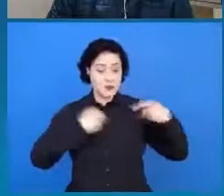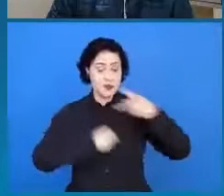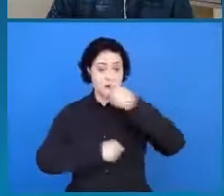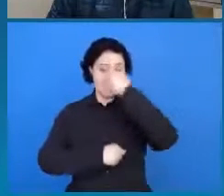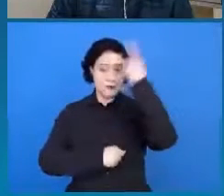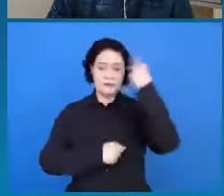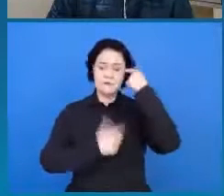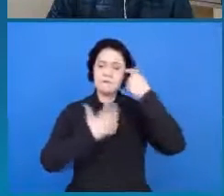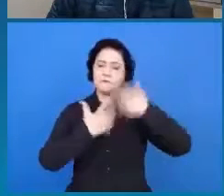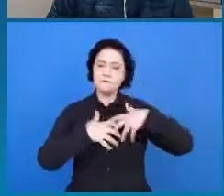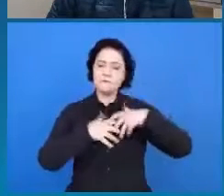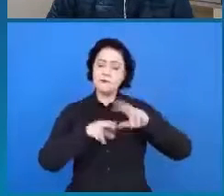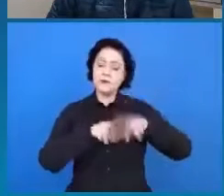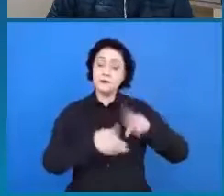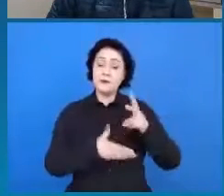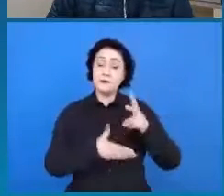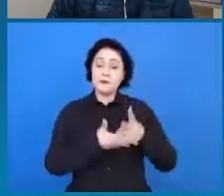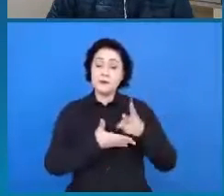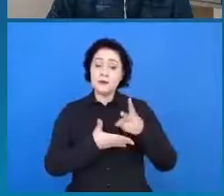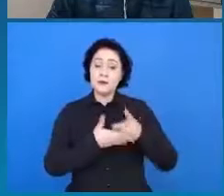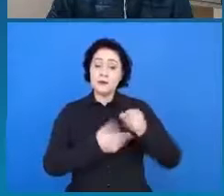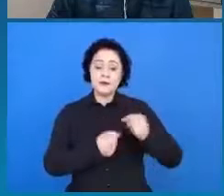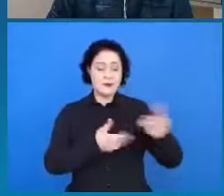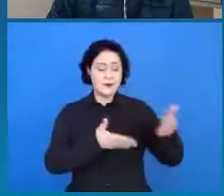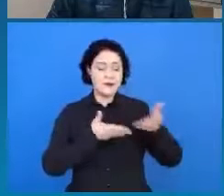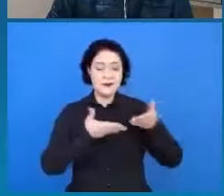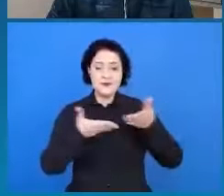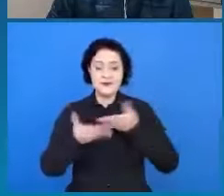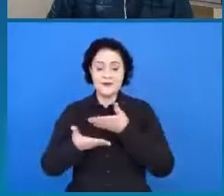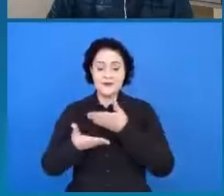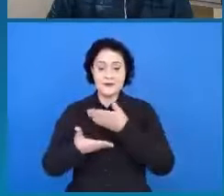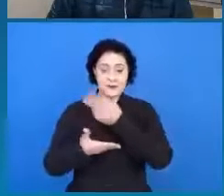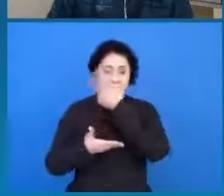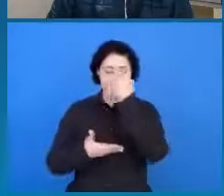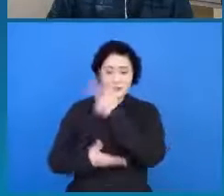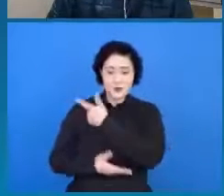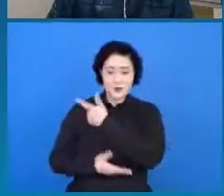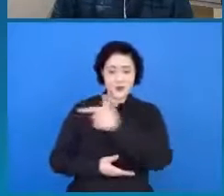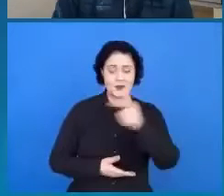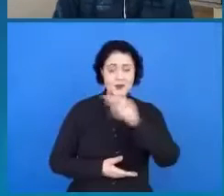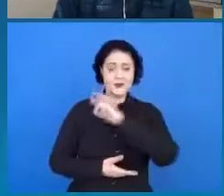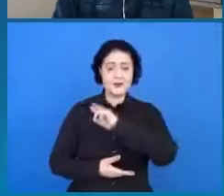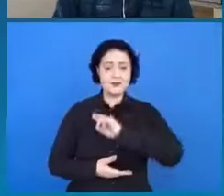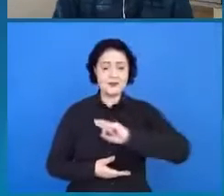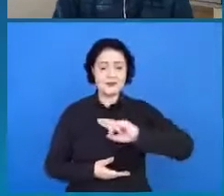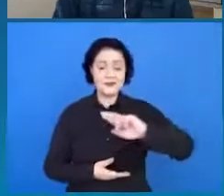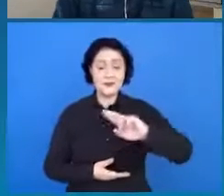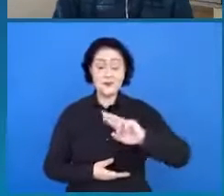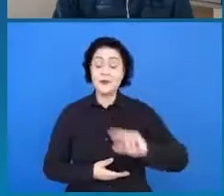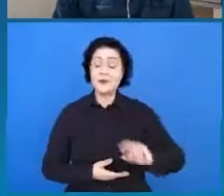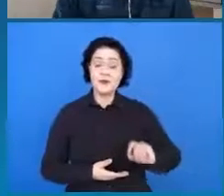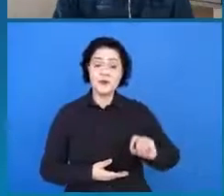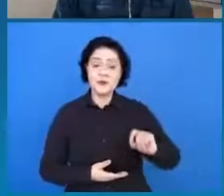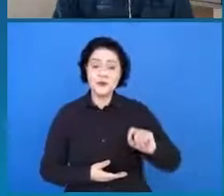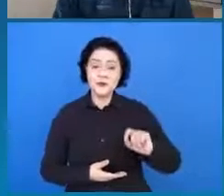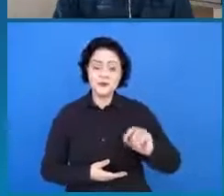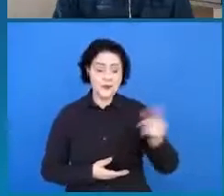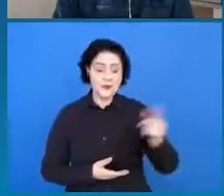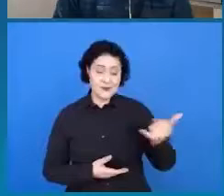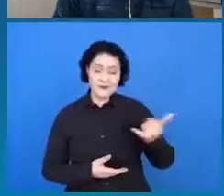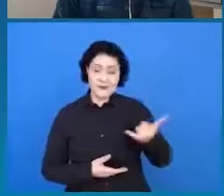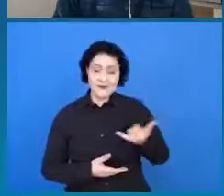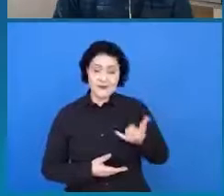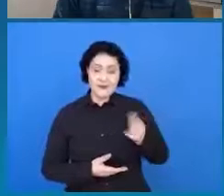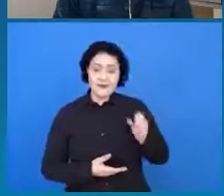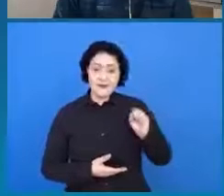toa que recebo sempre visitas de pessoas de outras religiões doutrinas enfim que vem me falar